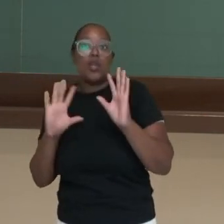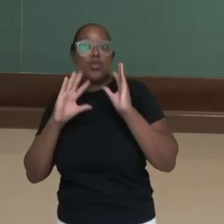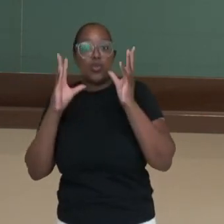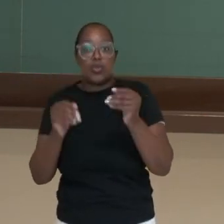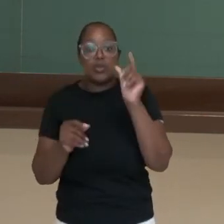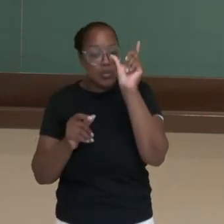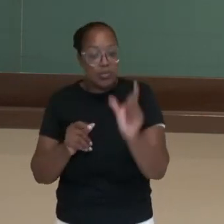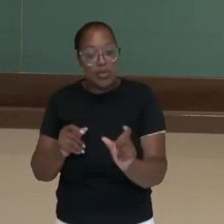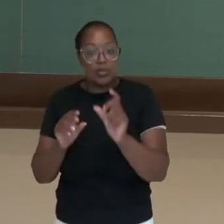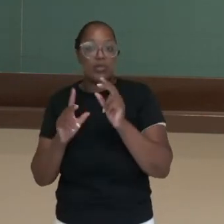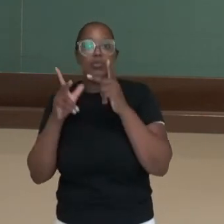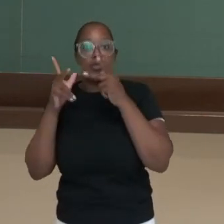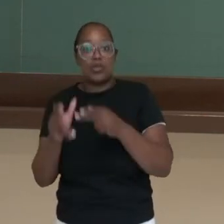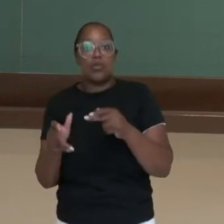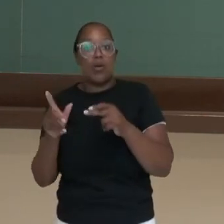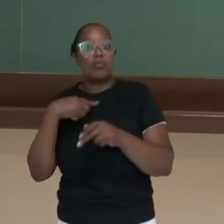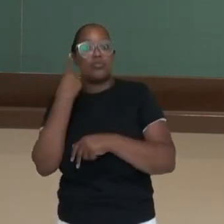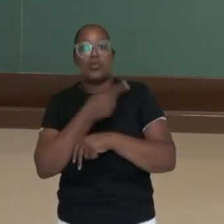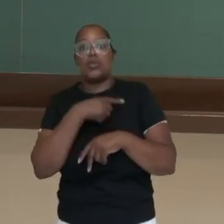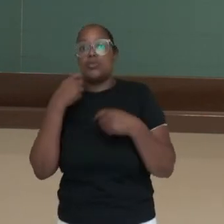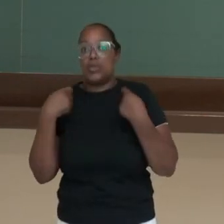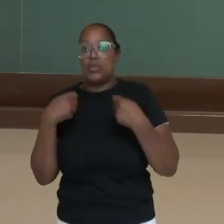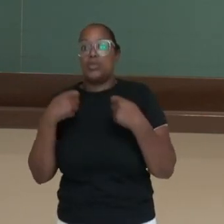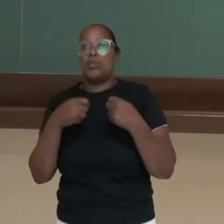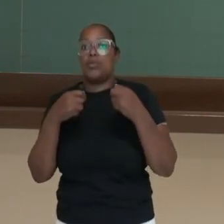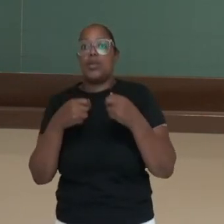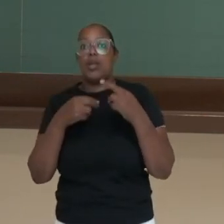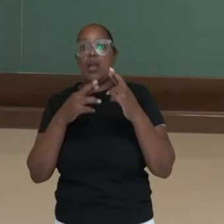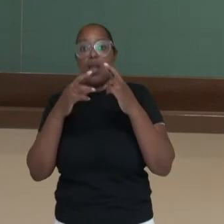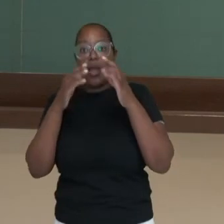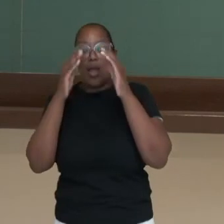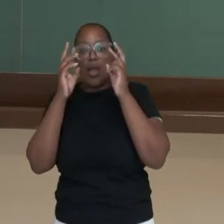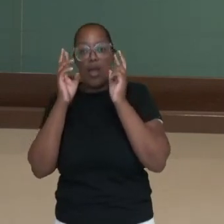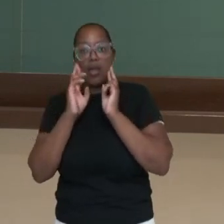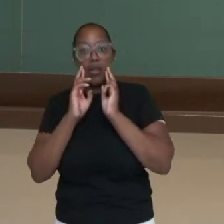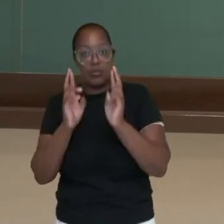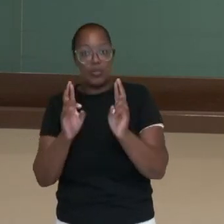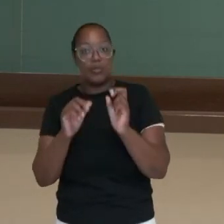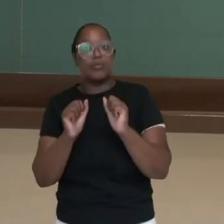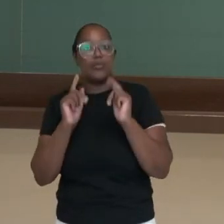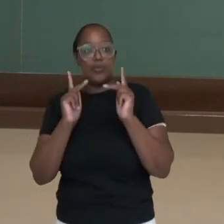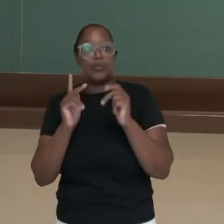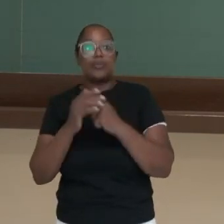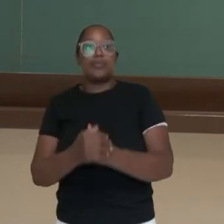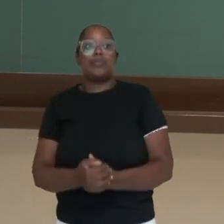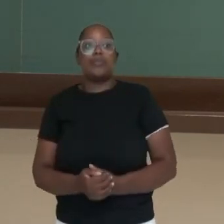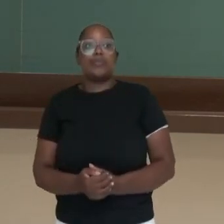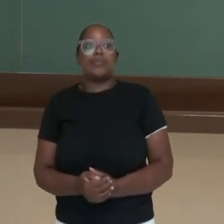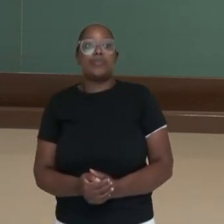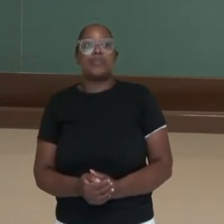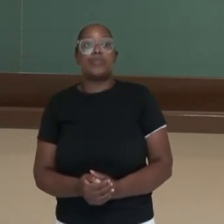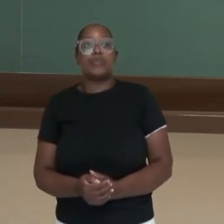iguais, todos nós merecemos respeito, então nenhuma vale mais do que outra, certo?